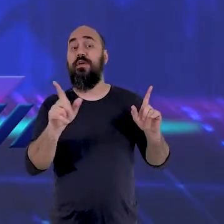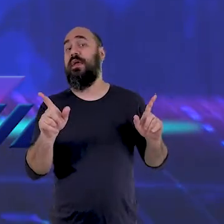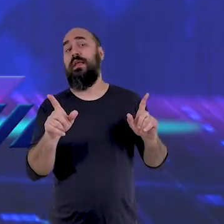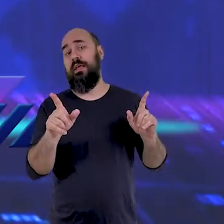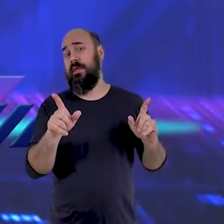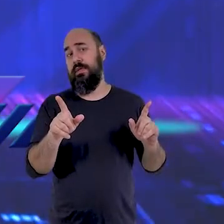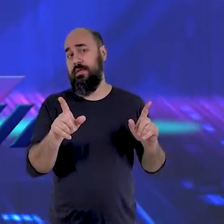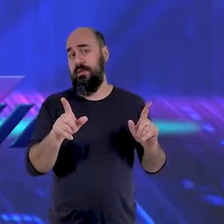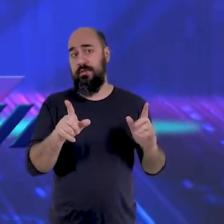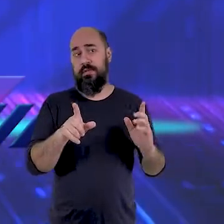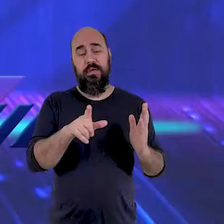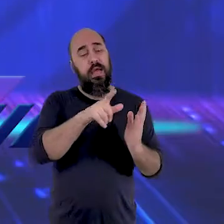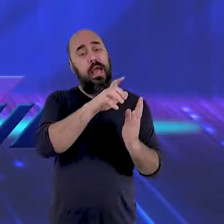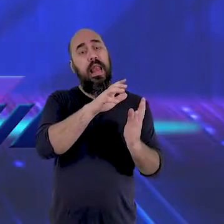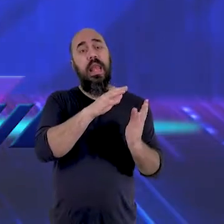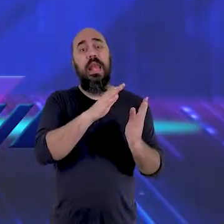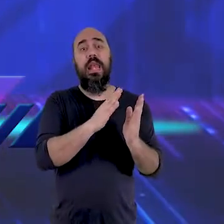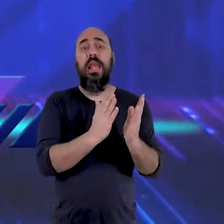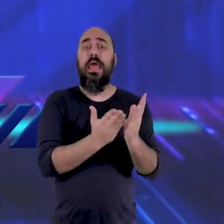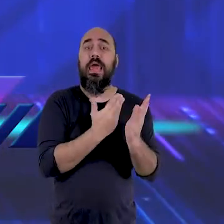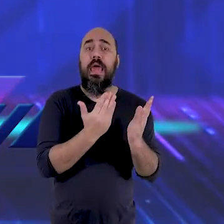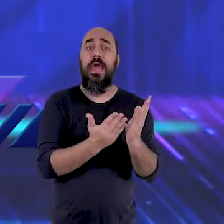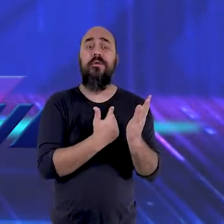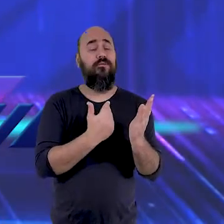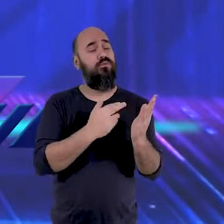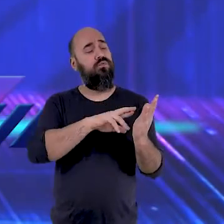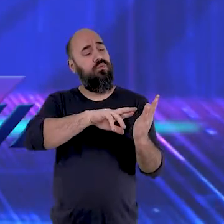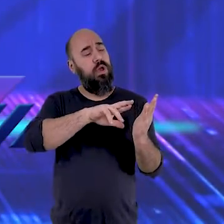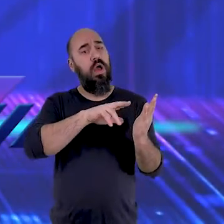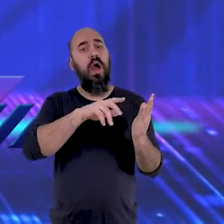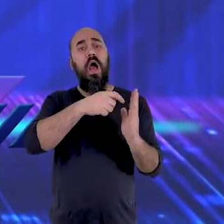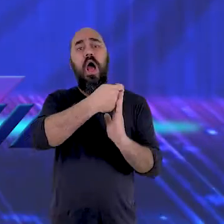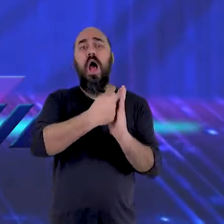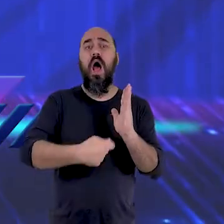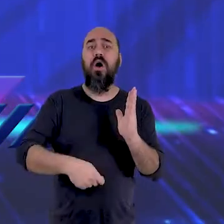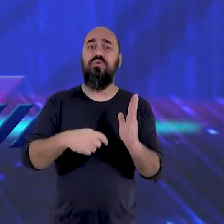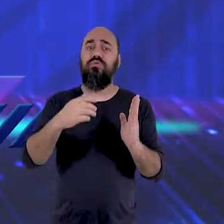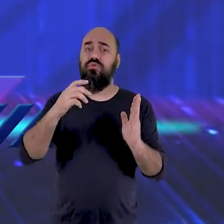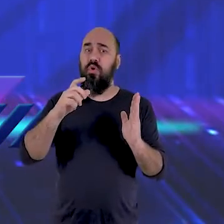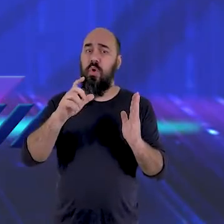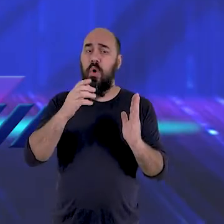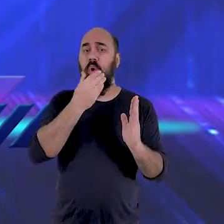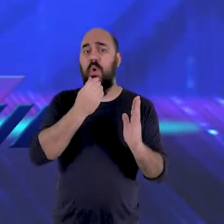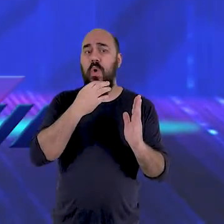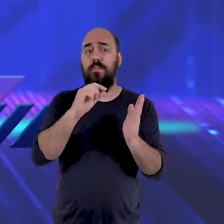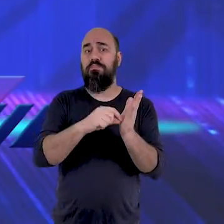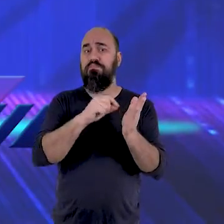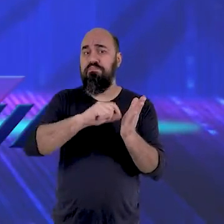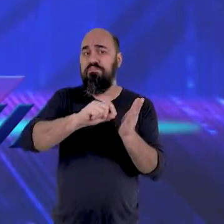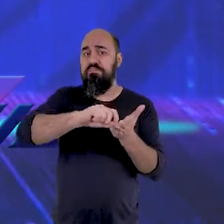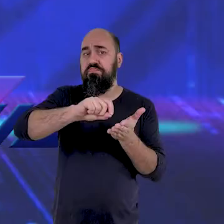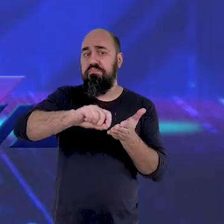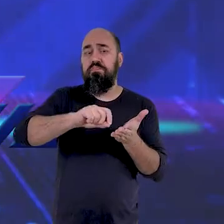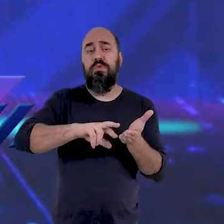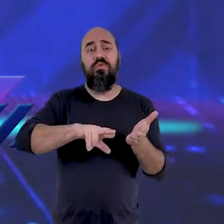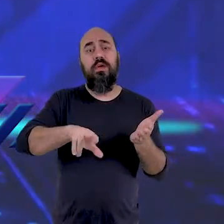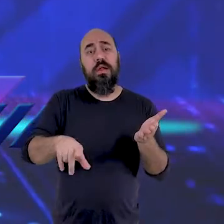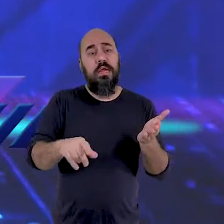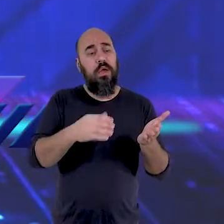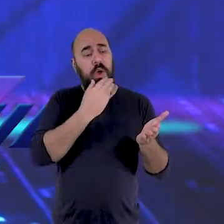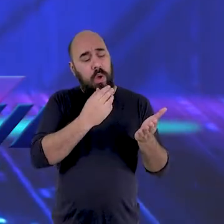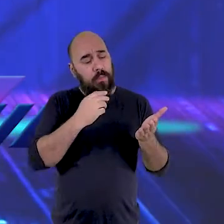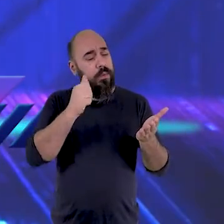Bíblia foi escrita de maneira diferente, os livros foram escritos por autores diferentes. Então, para você entender o que a Bíblia fala sobre esses grandes temas,